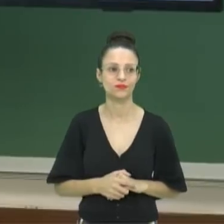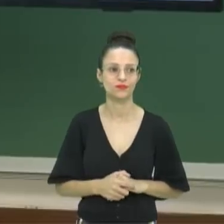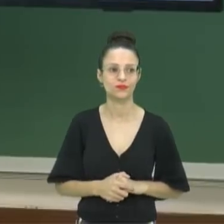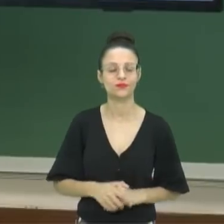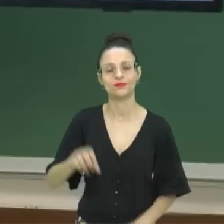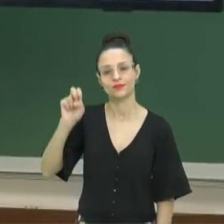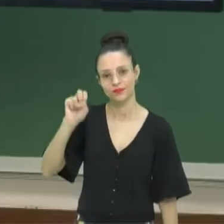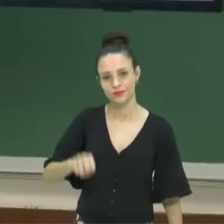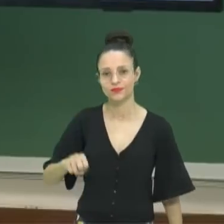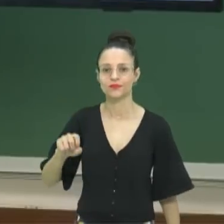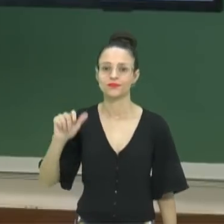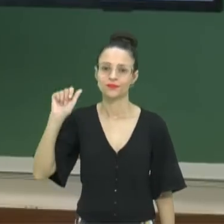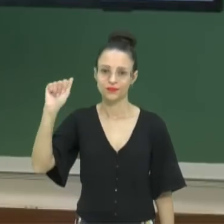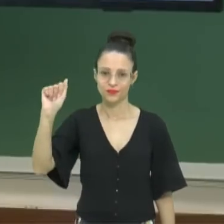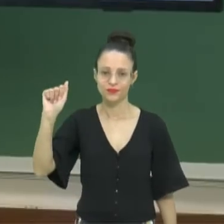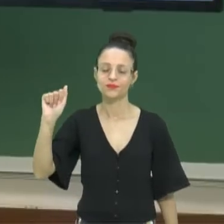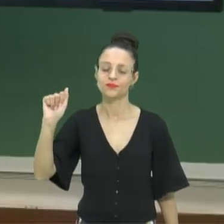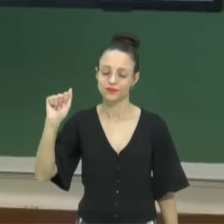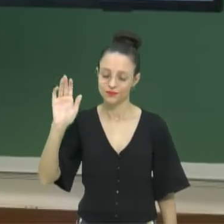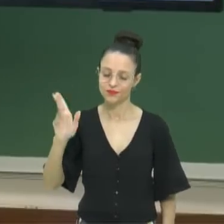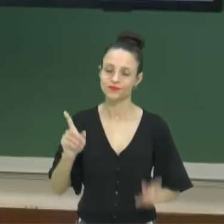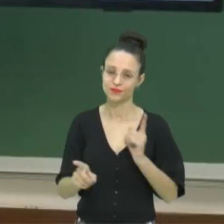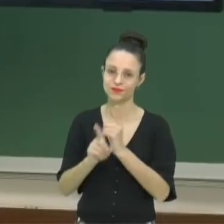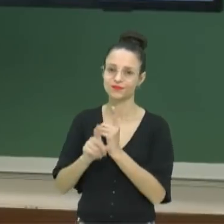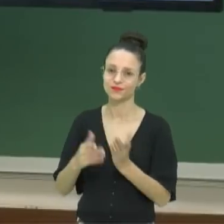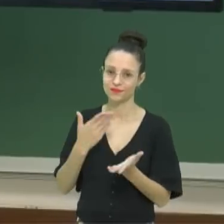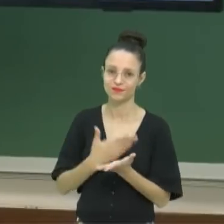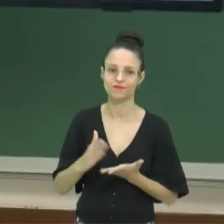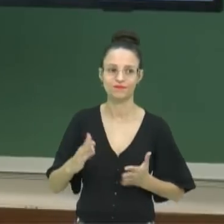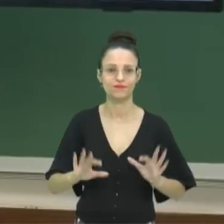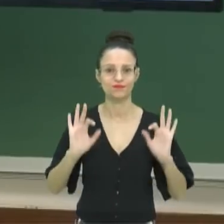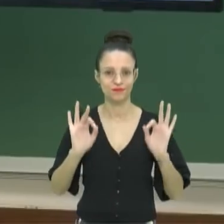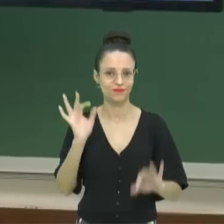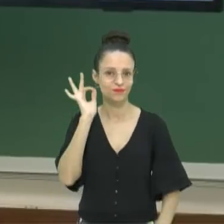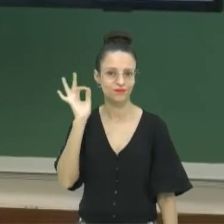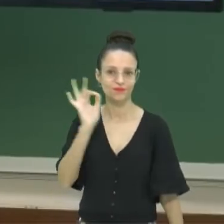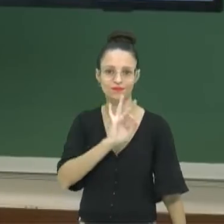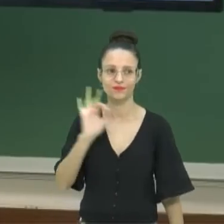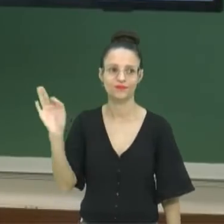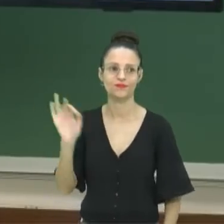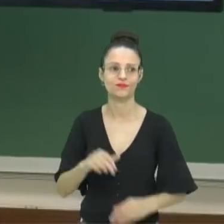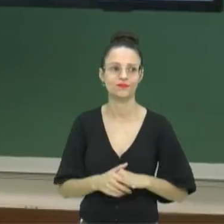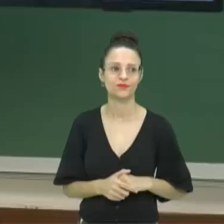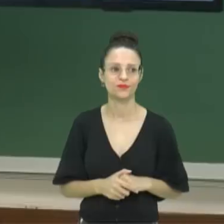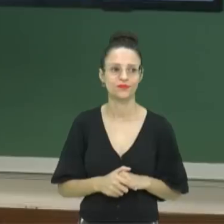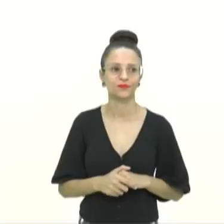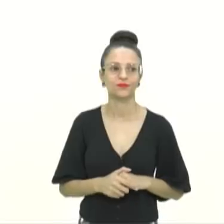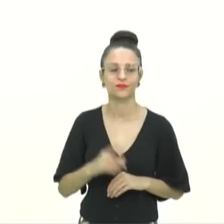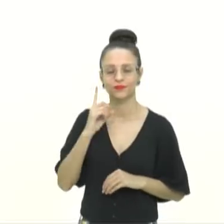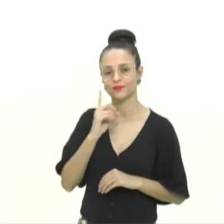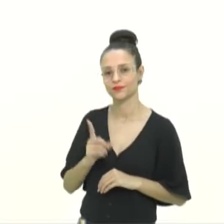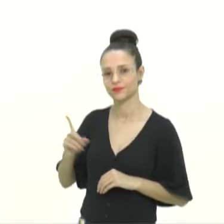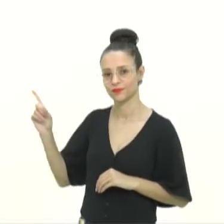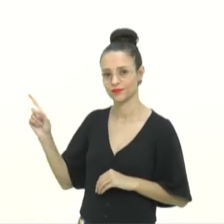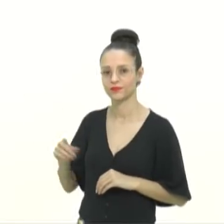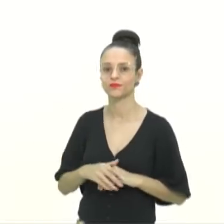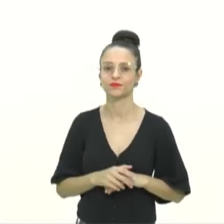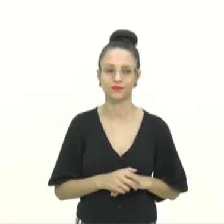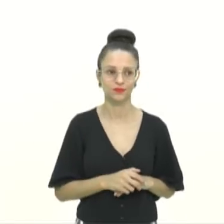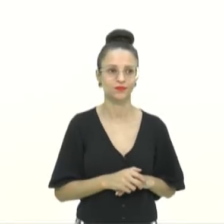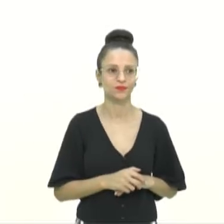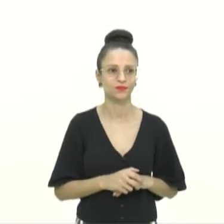Sim, professora, é a letra A, a gente já tinha achado no comecinho. Ótimo. Amáveis, difíceis e